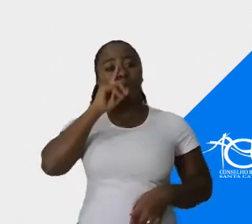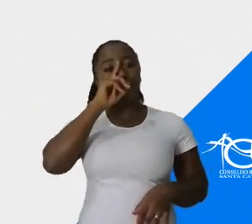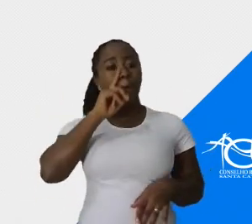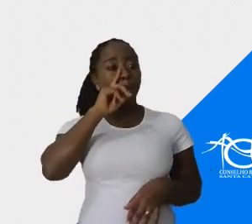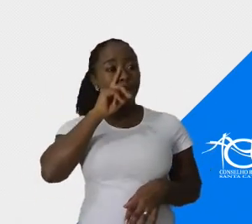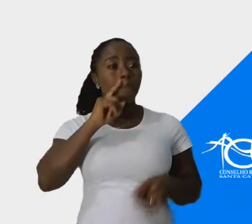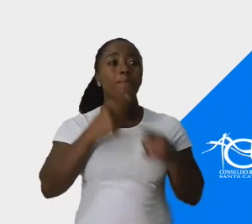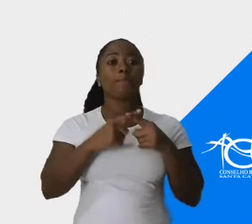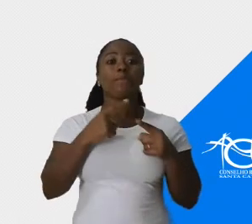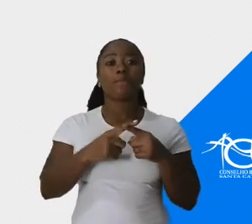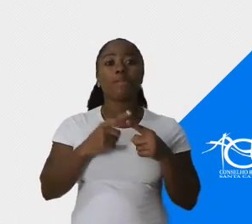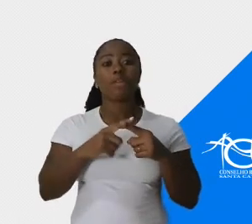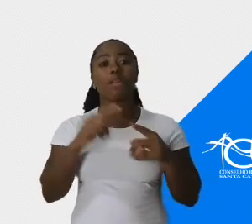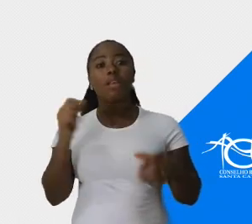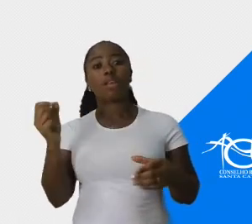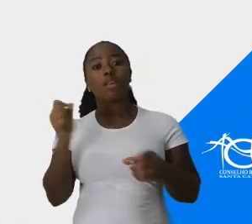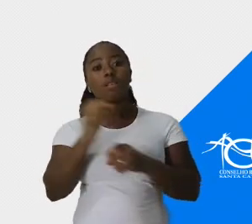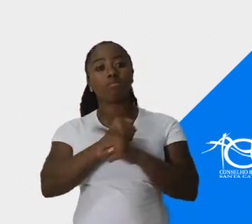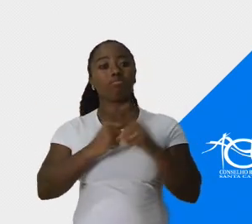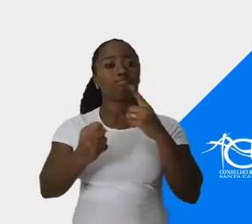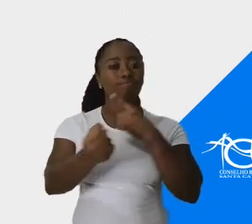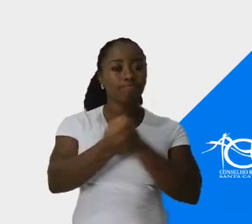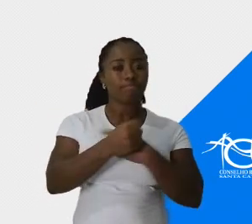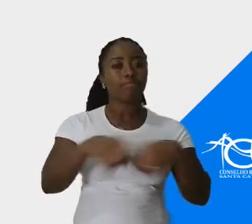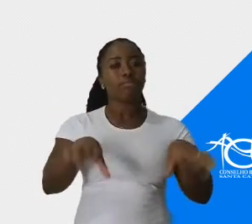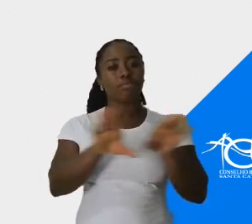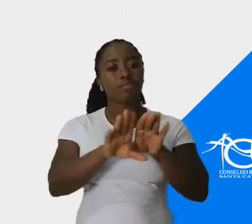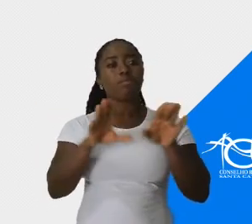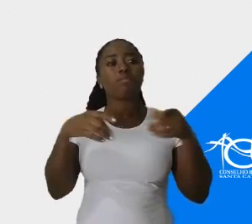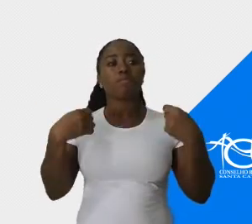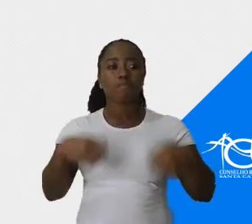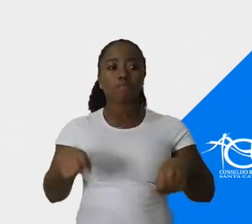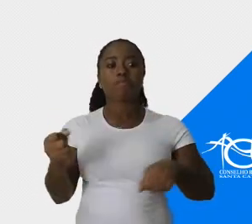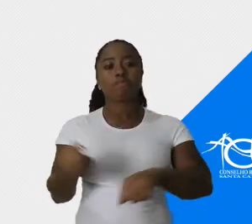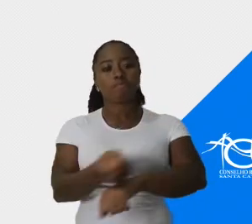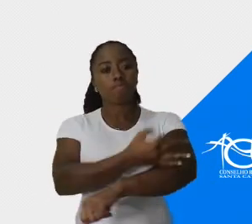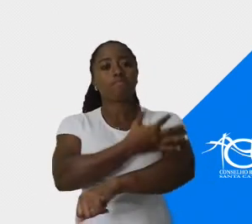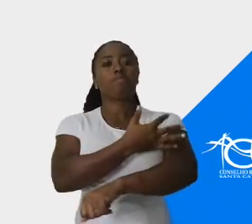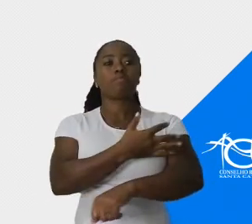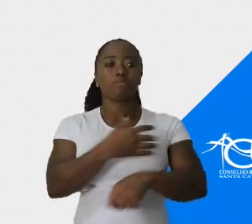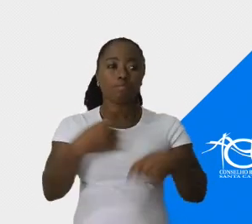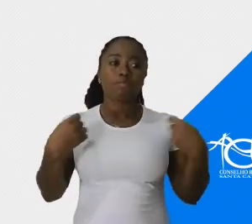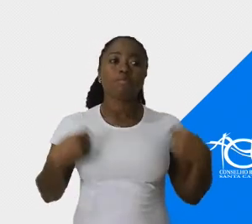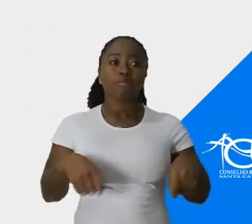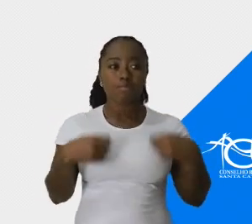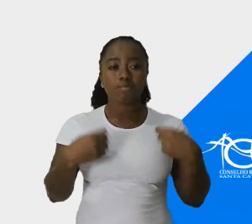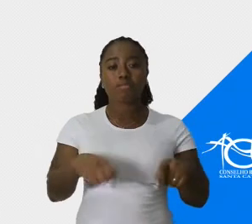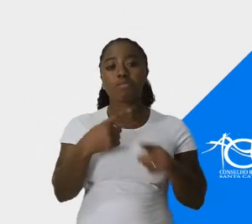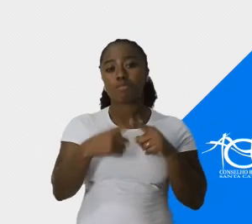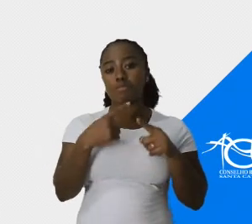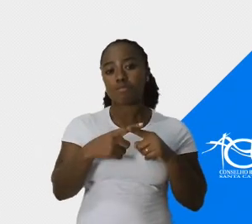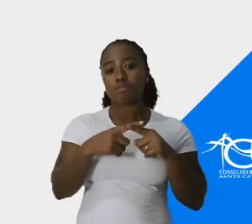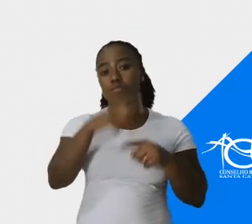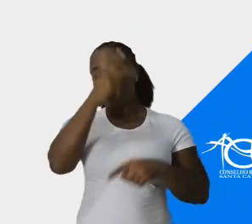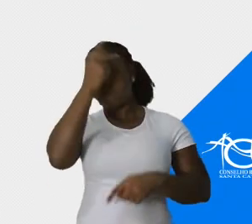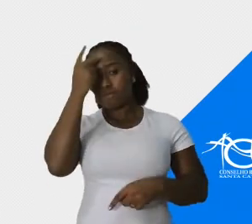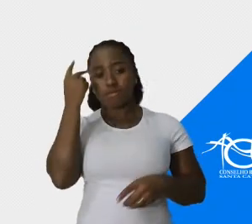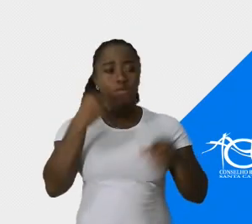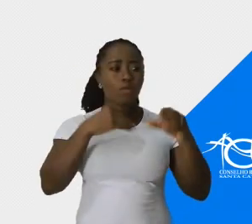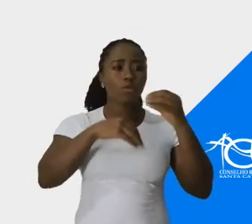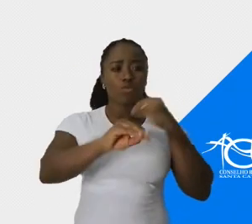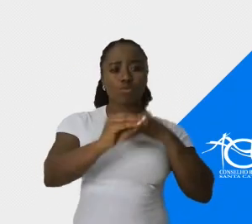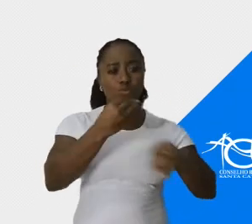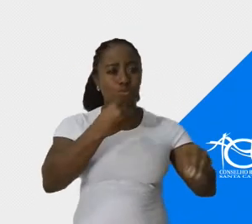ambiente que depende das pessoas para existir, né? O trânsito só existe porque existem pessoas circulando e se movimentando em torno deles. E aí está a